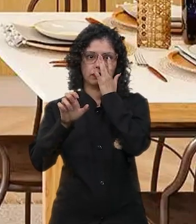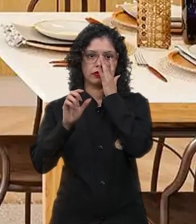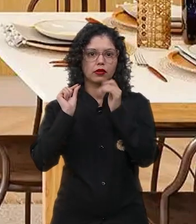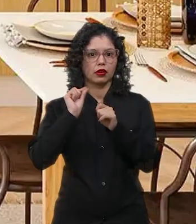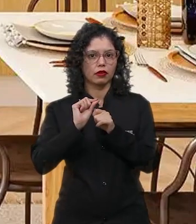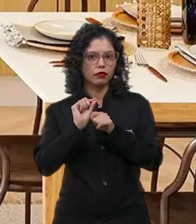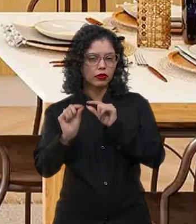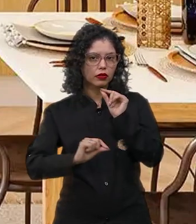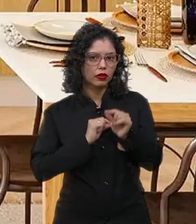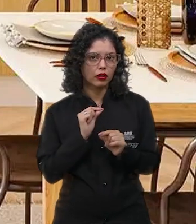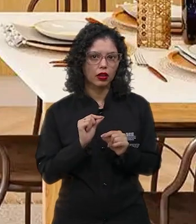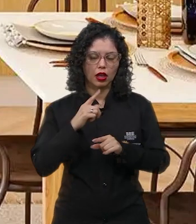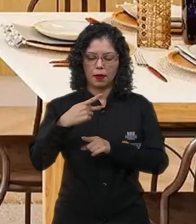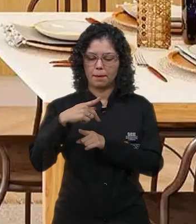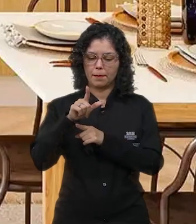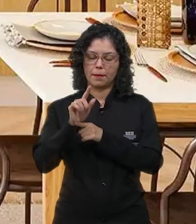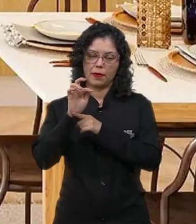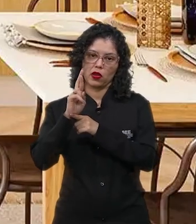feito ali de